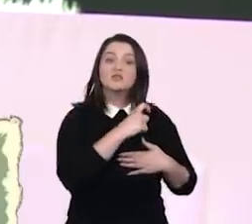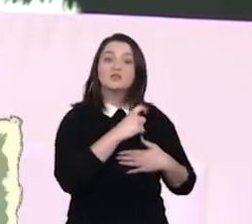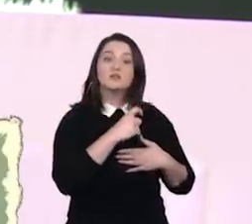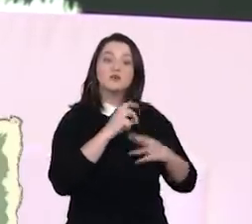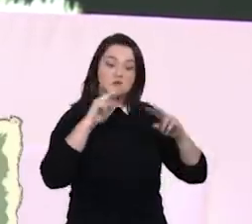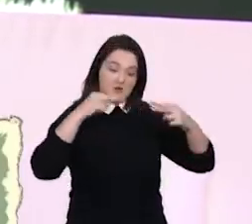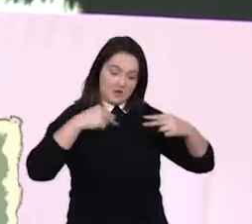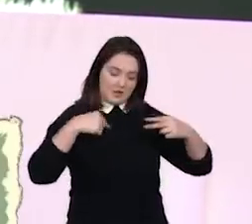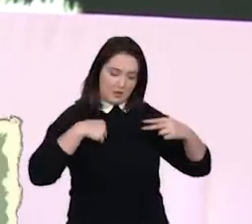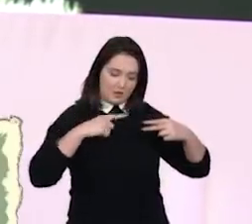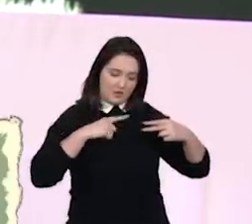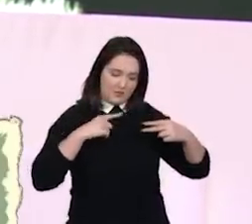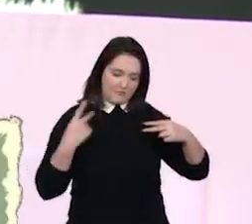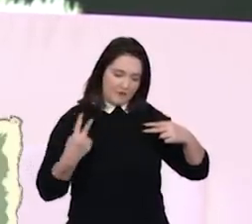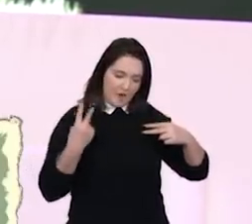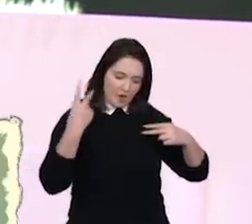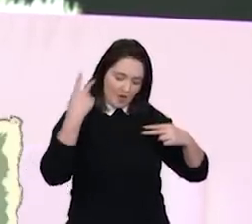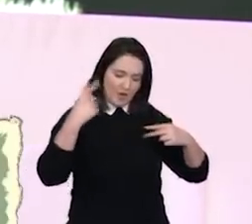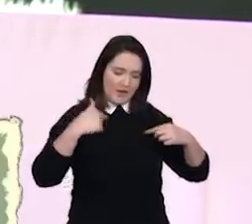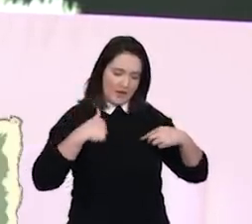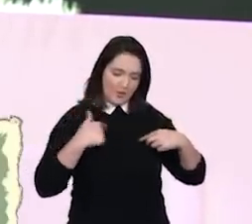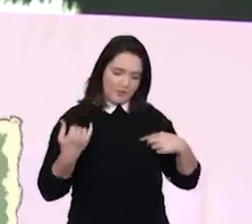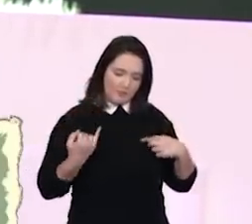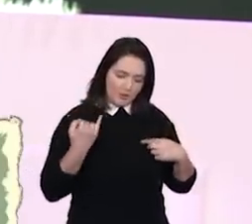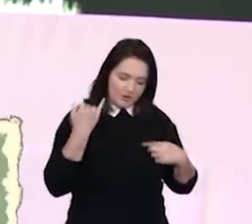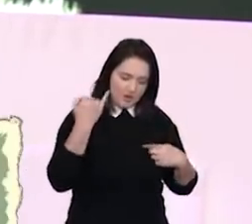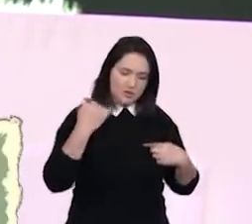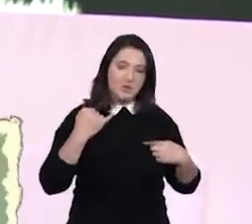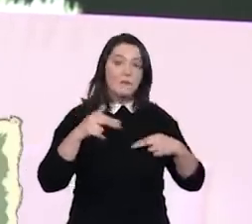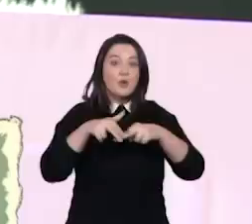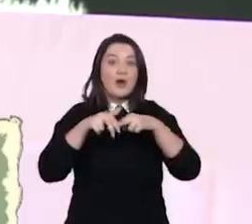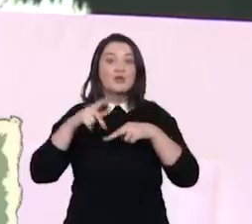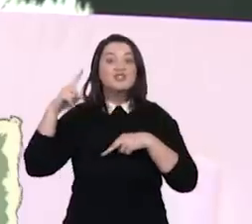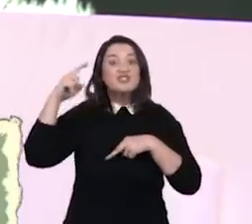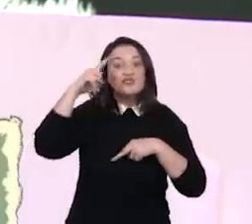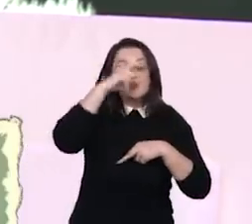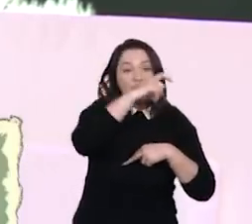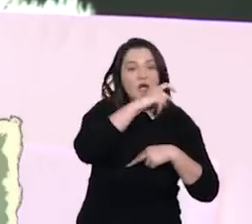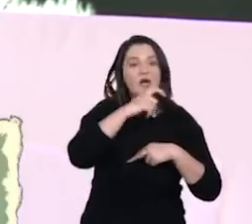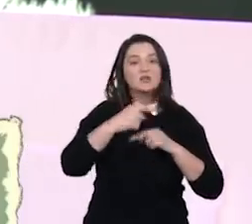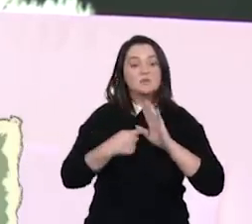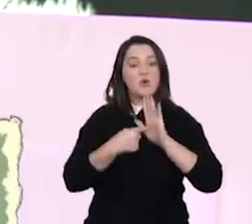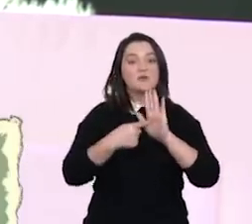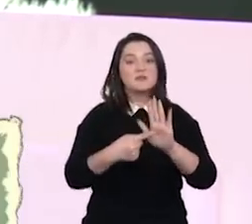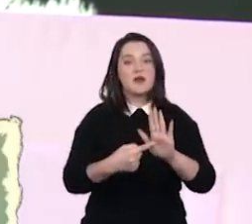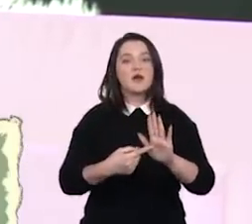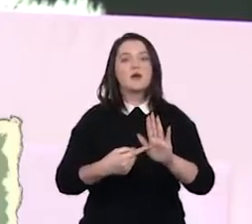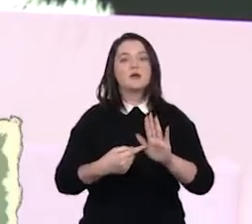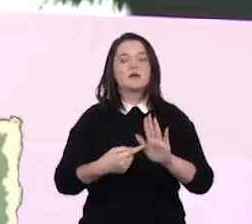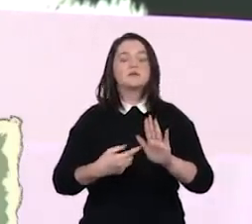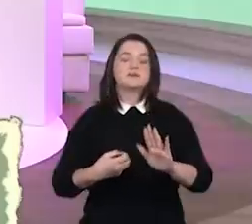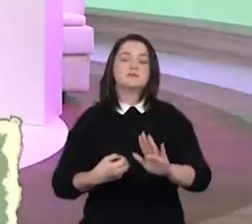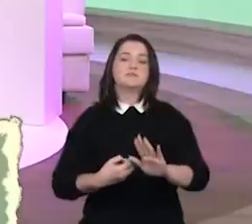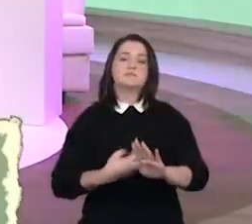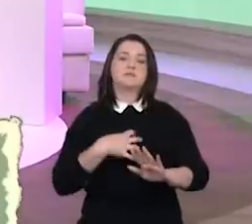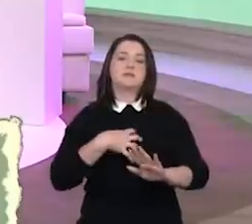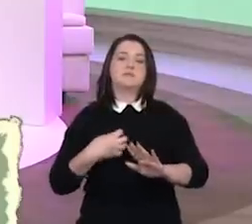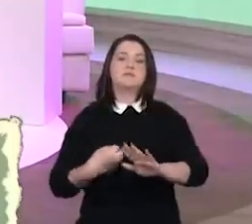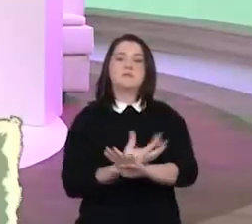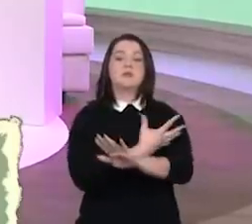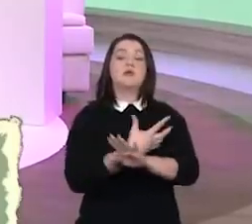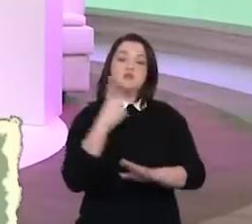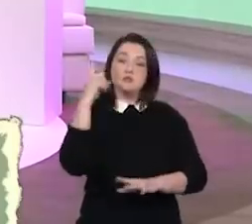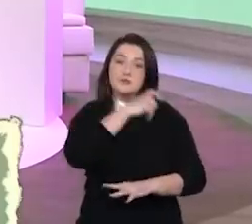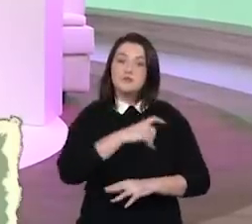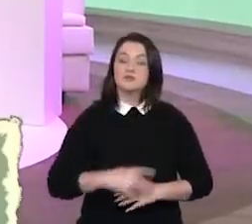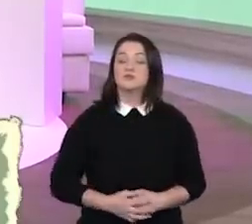o próprio valor. E por conta desta dificuldade, expressar sentimentos é ainda mais difícil. O que eu quero trazer